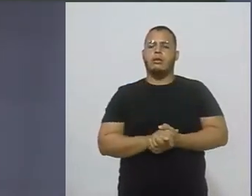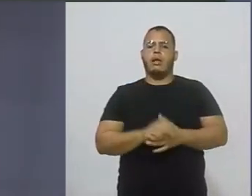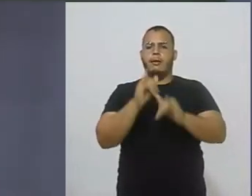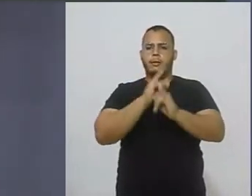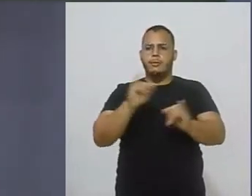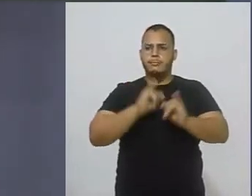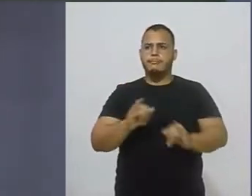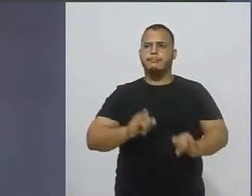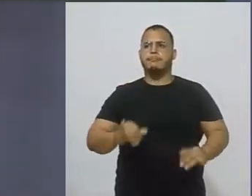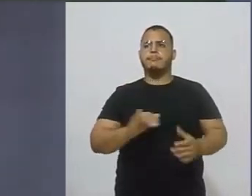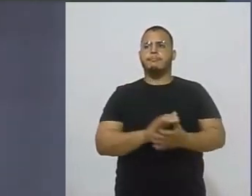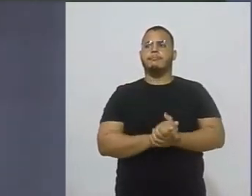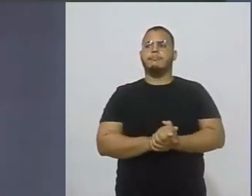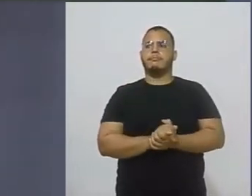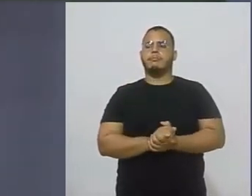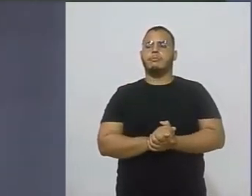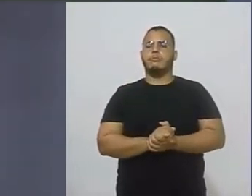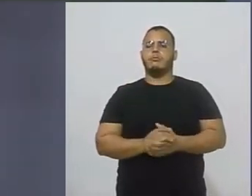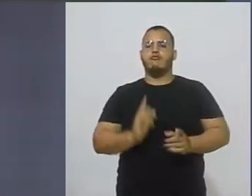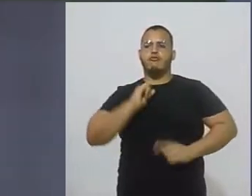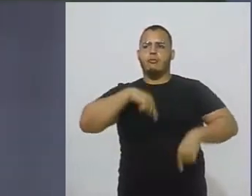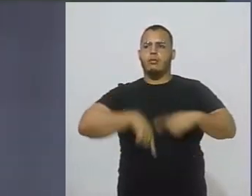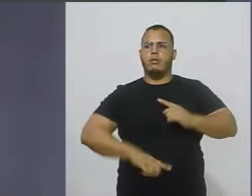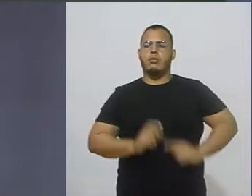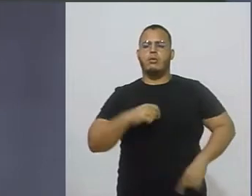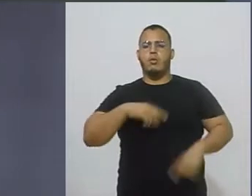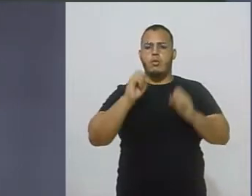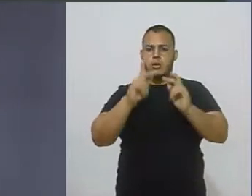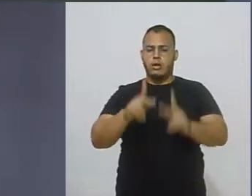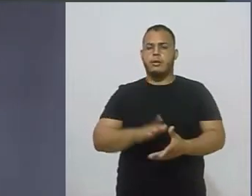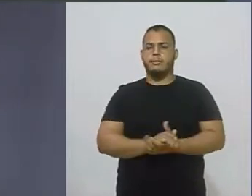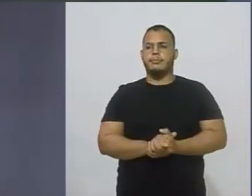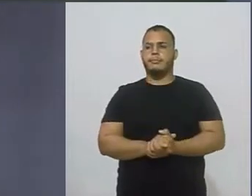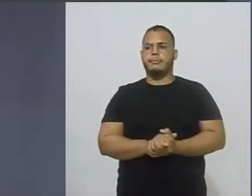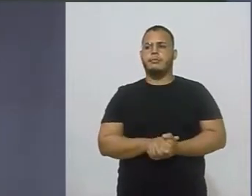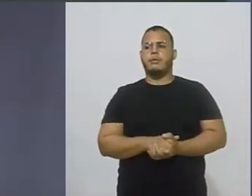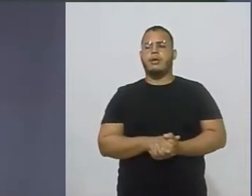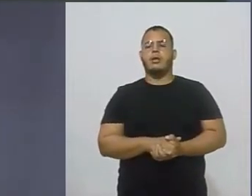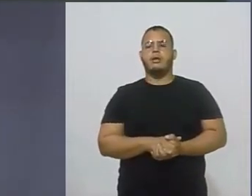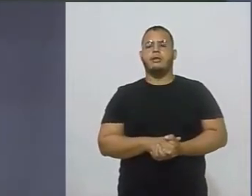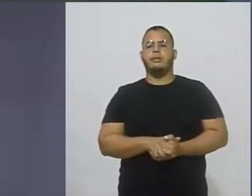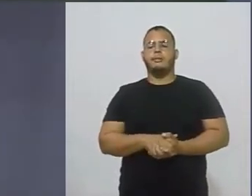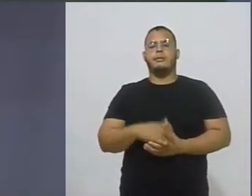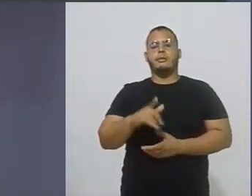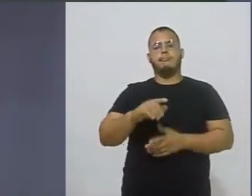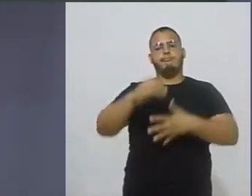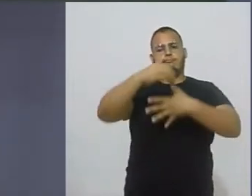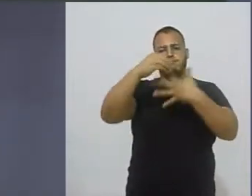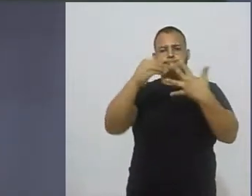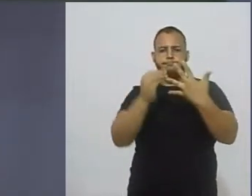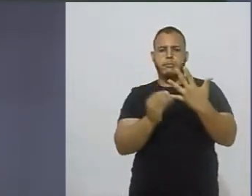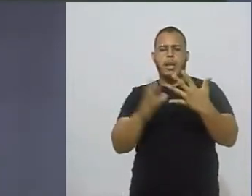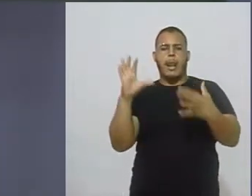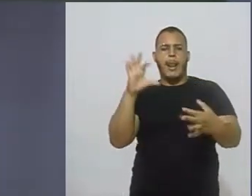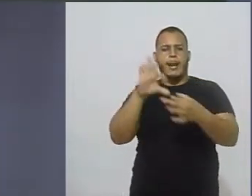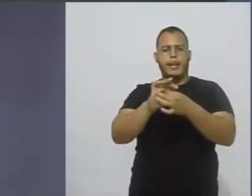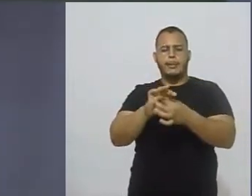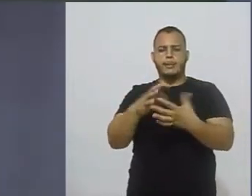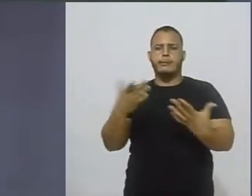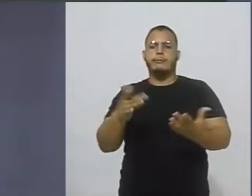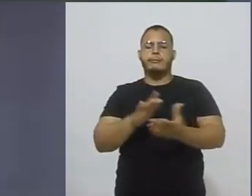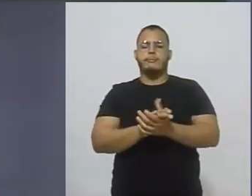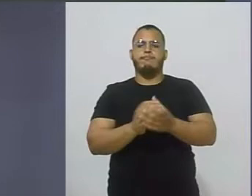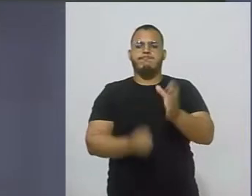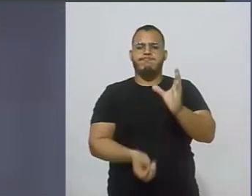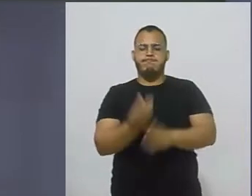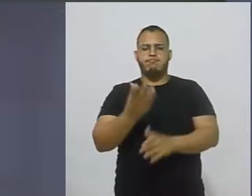formação de hormônios do outro, ok? É uma glândula que está ligada diretamente ao hipotálamo, né? Como a gente viu ali naquela imagem,